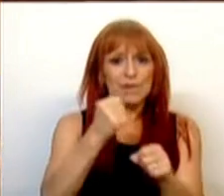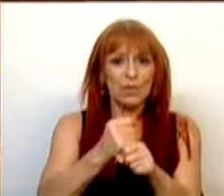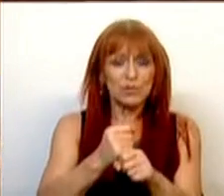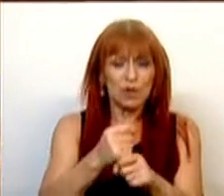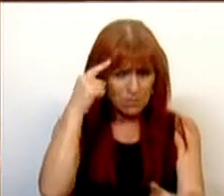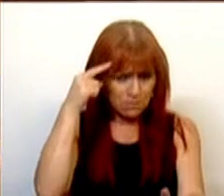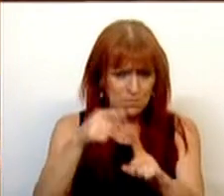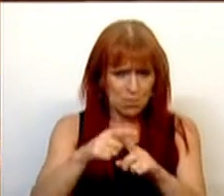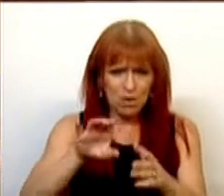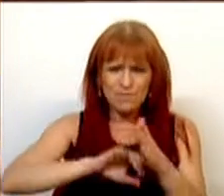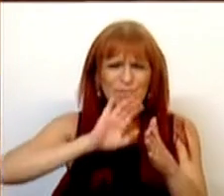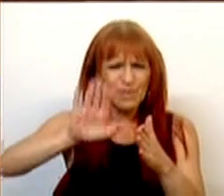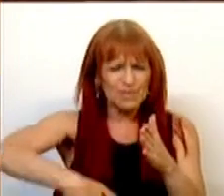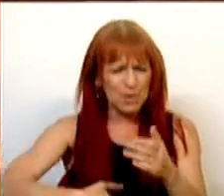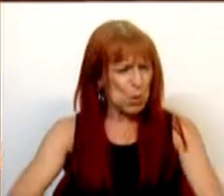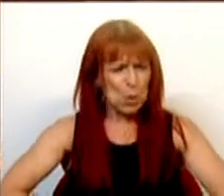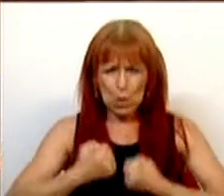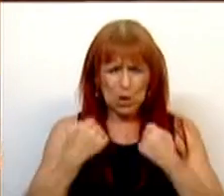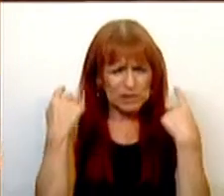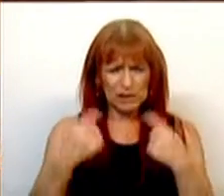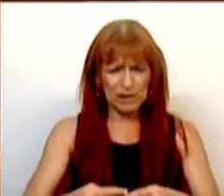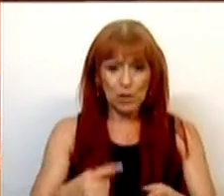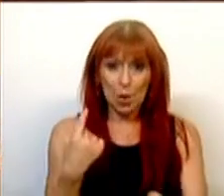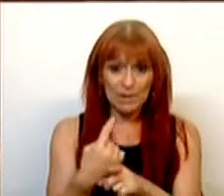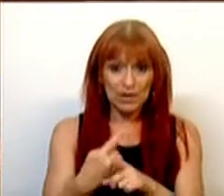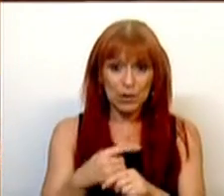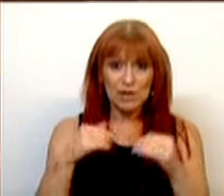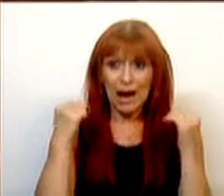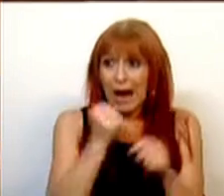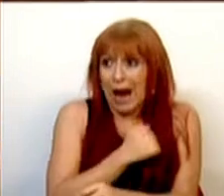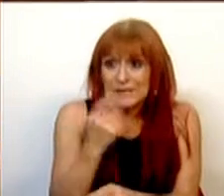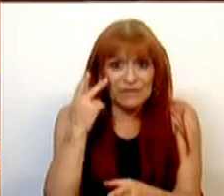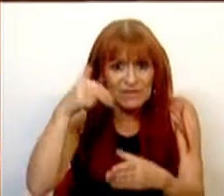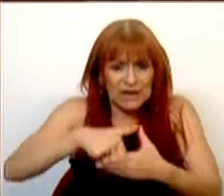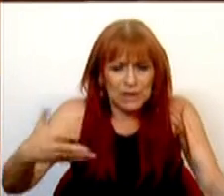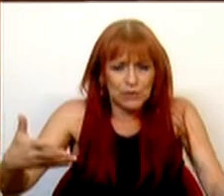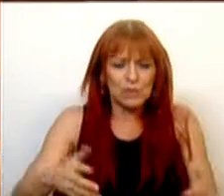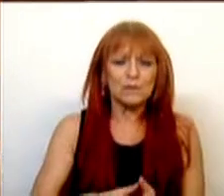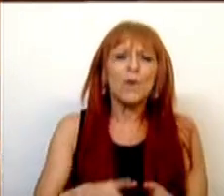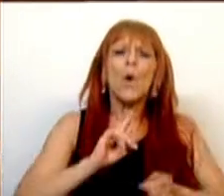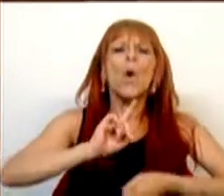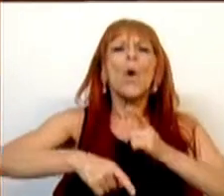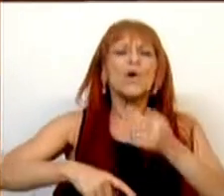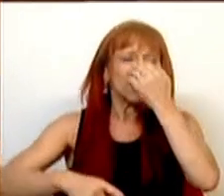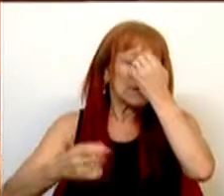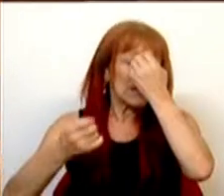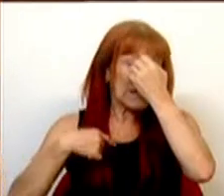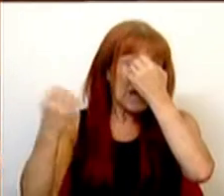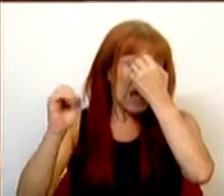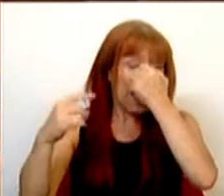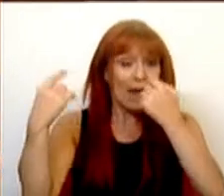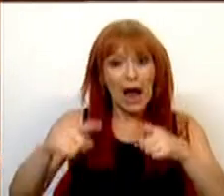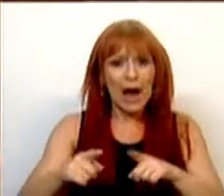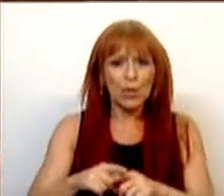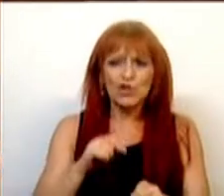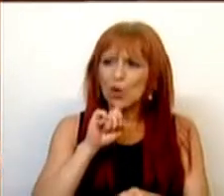que são alvo de precariedade, não conseguem ter ou manter o teto em que vivem. E aqueles que nada têm, a